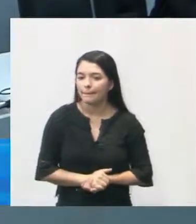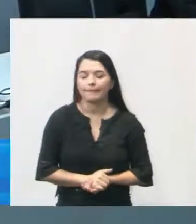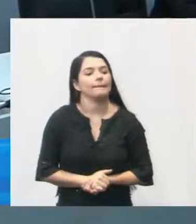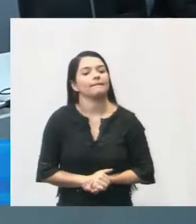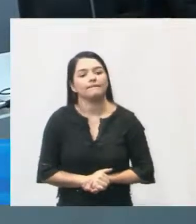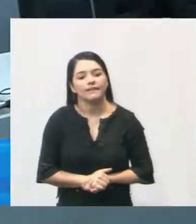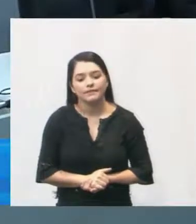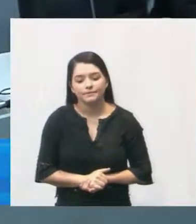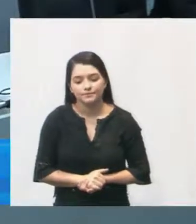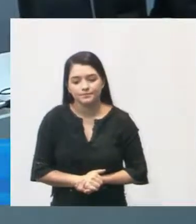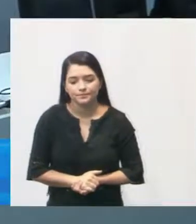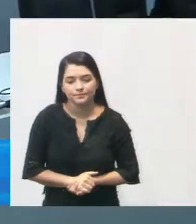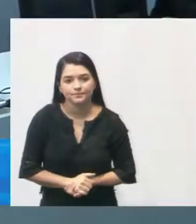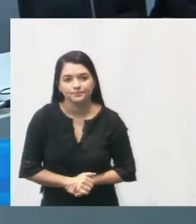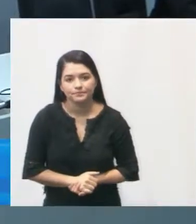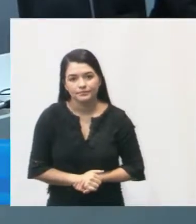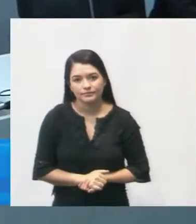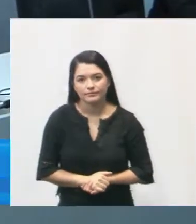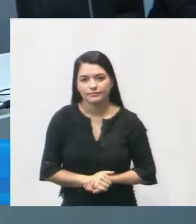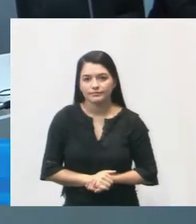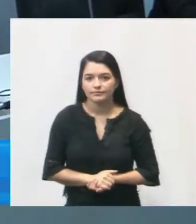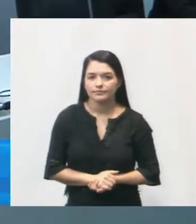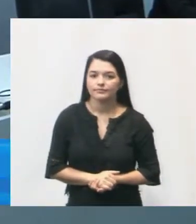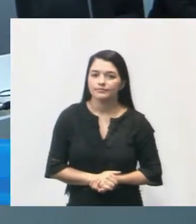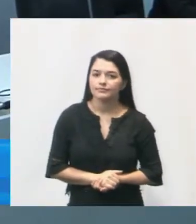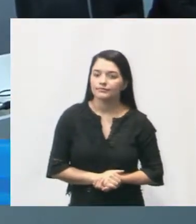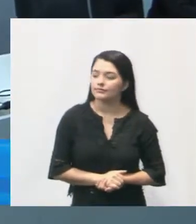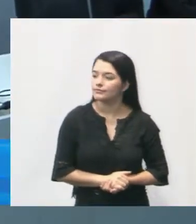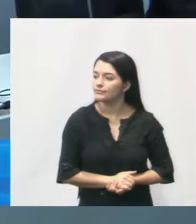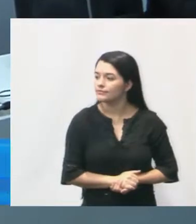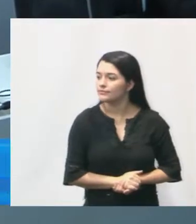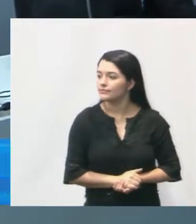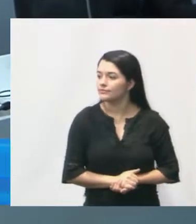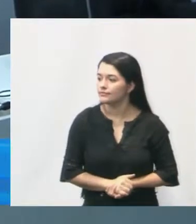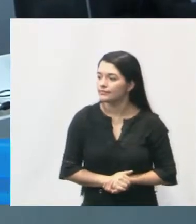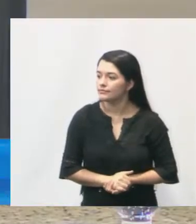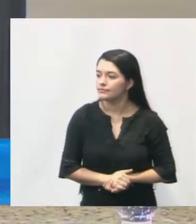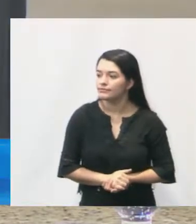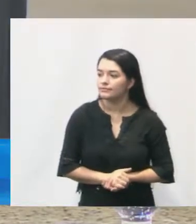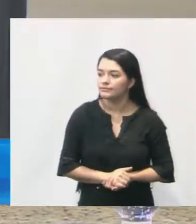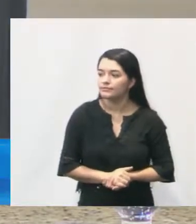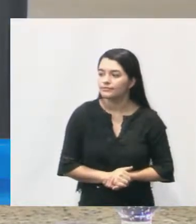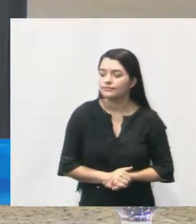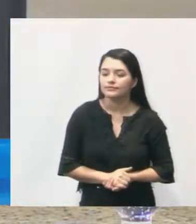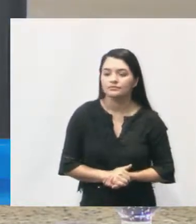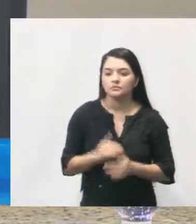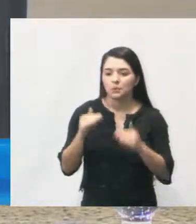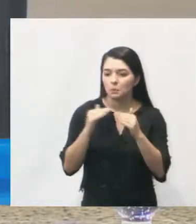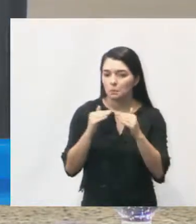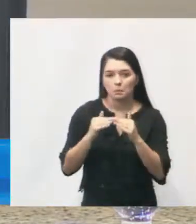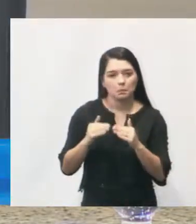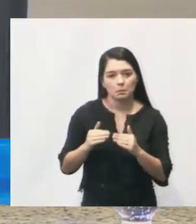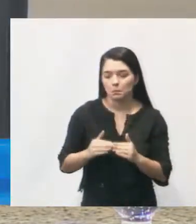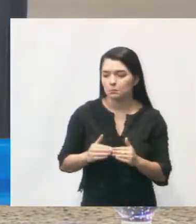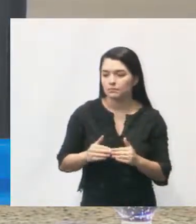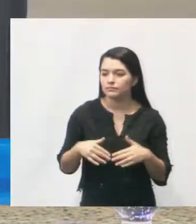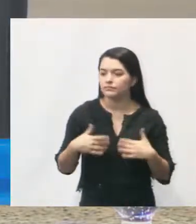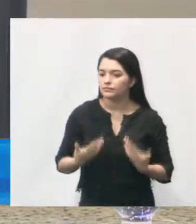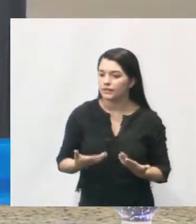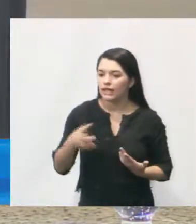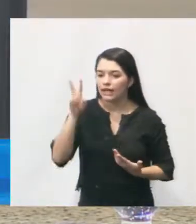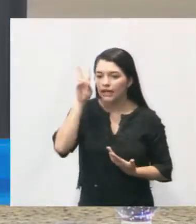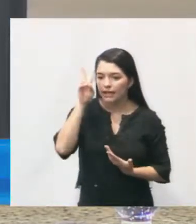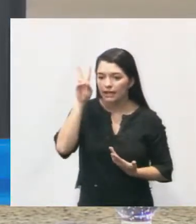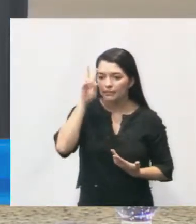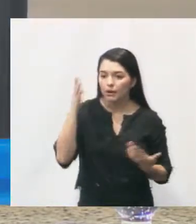Senhor presidente, não, eu estou como liderança, eu preciso falar. Então não há unanimidade. Vereadores, lembrando que nós temos uma